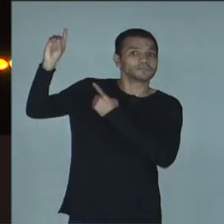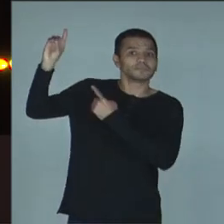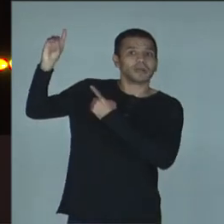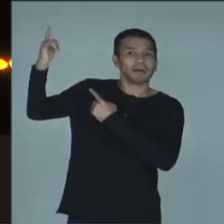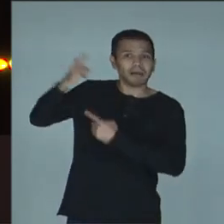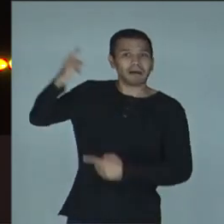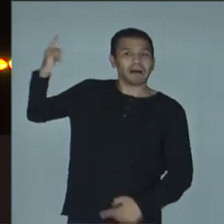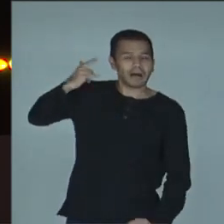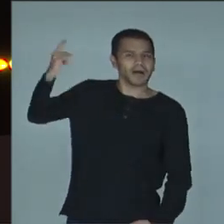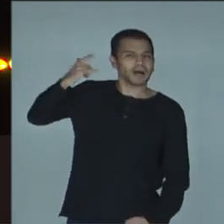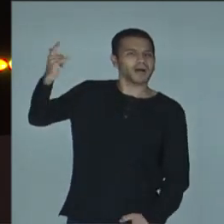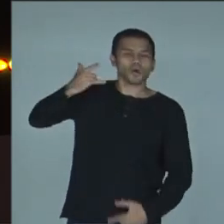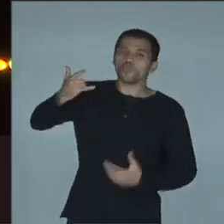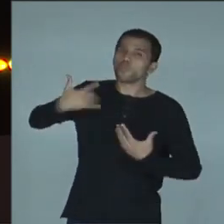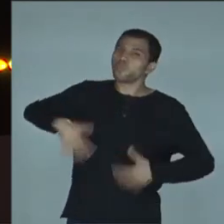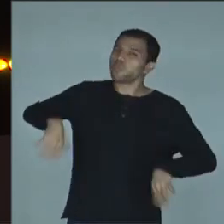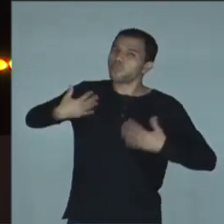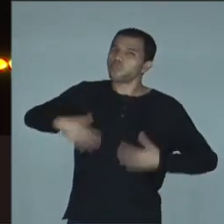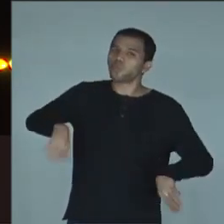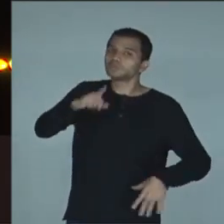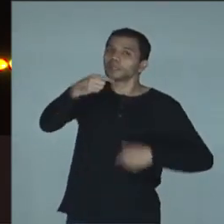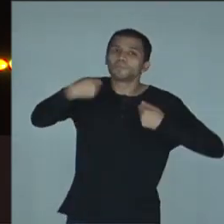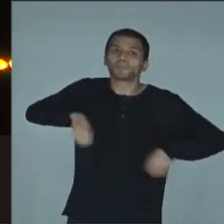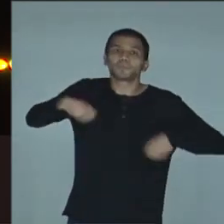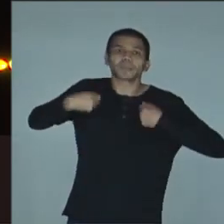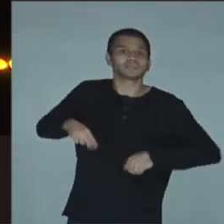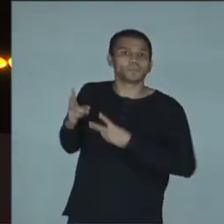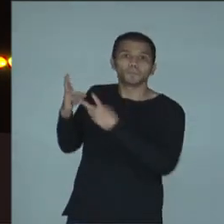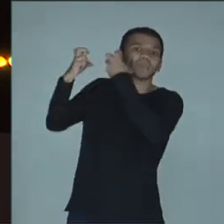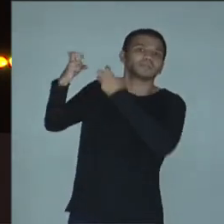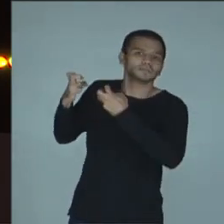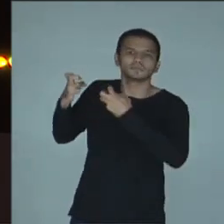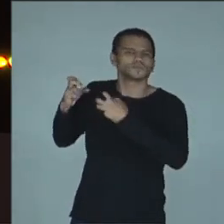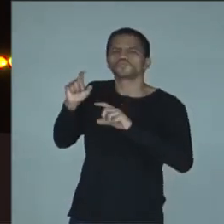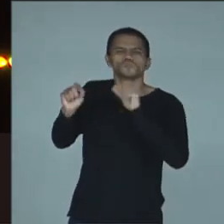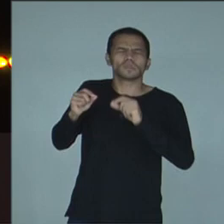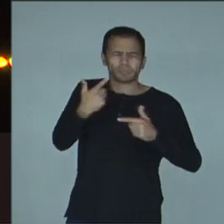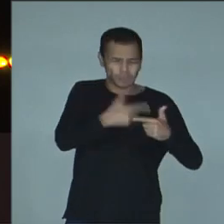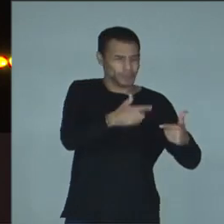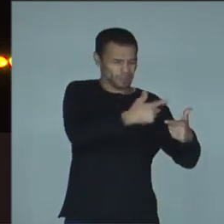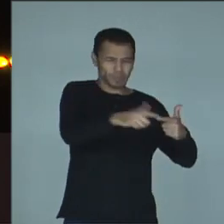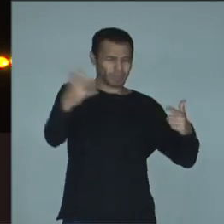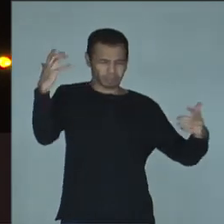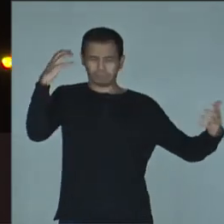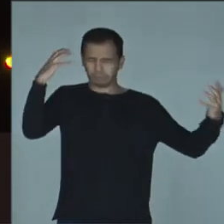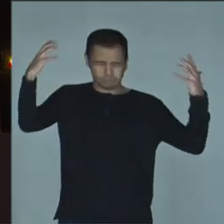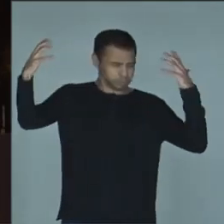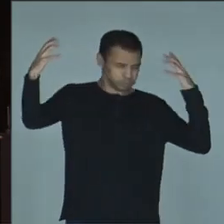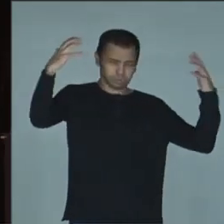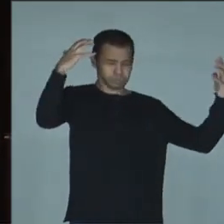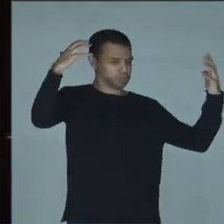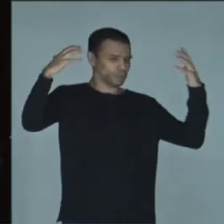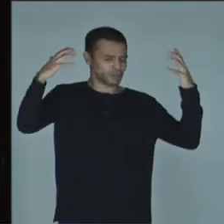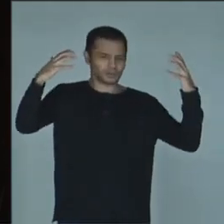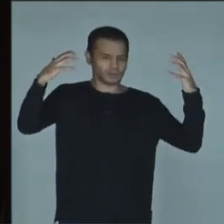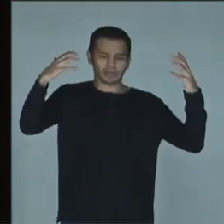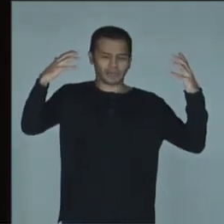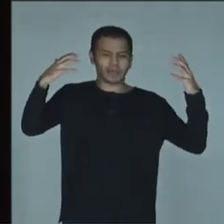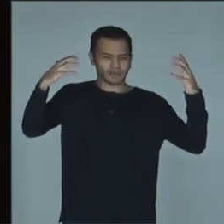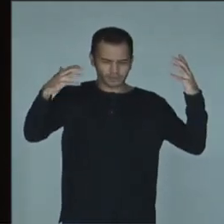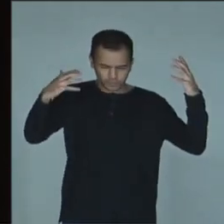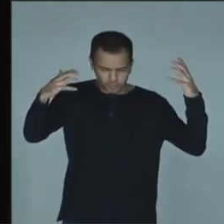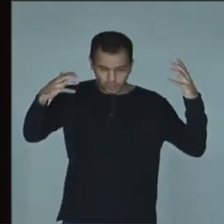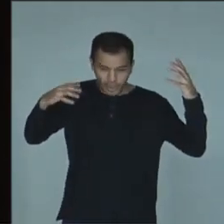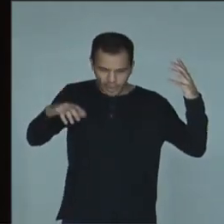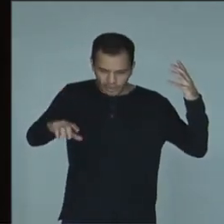tremendamente se você não consegue perceber que no meio desse problema todo o meu pedaço de pão hoje